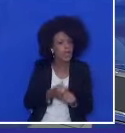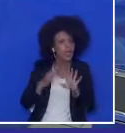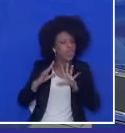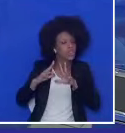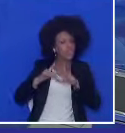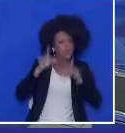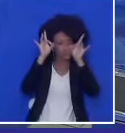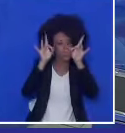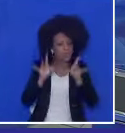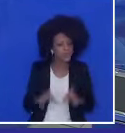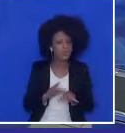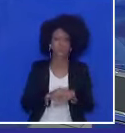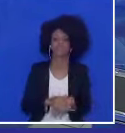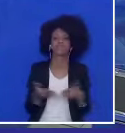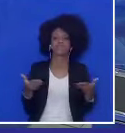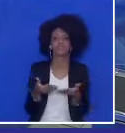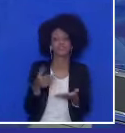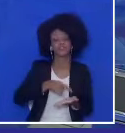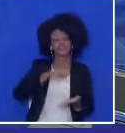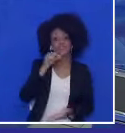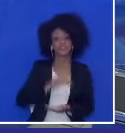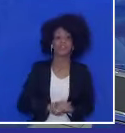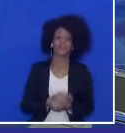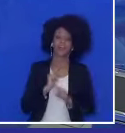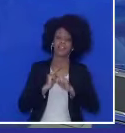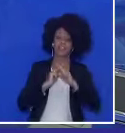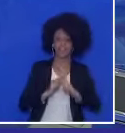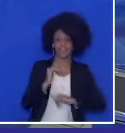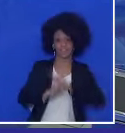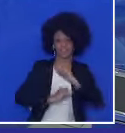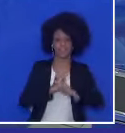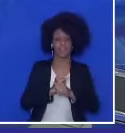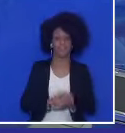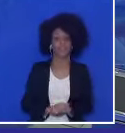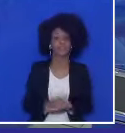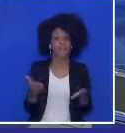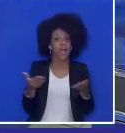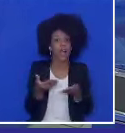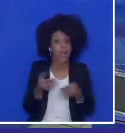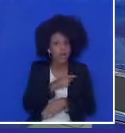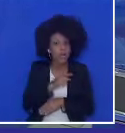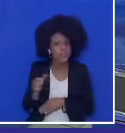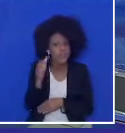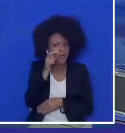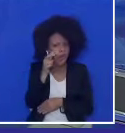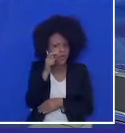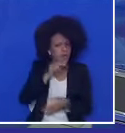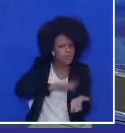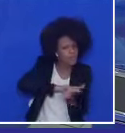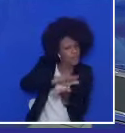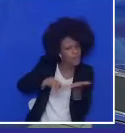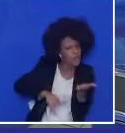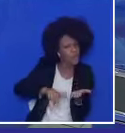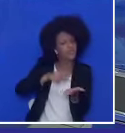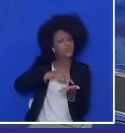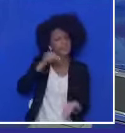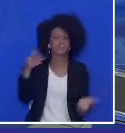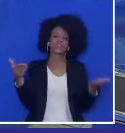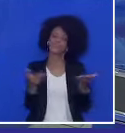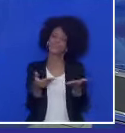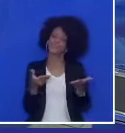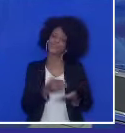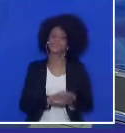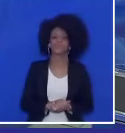todos os detalhes deste sorteio direto no site oficial da Caixa na internet. E a partir de agora você pode acompanhar os demais sorteios de hoje